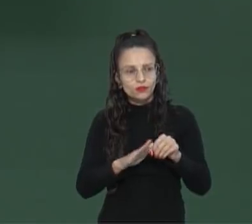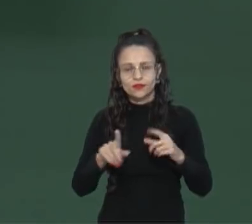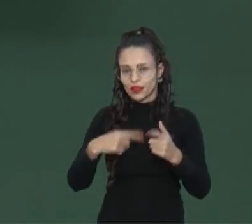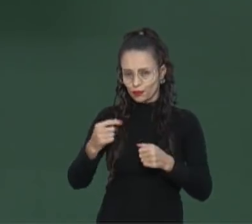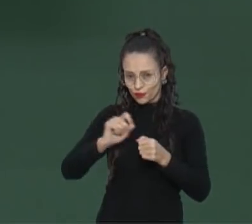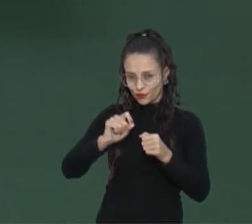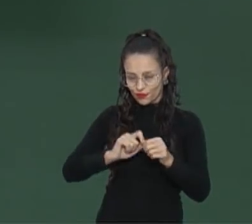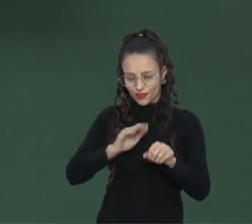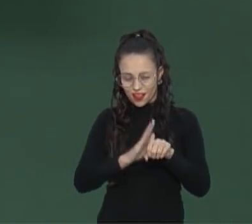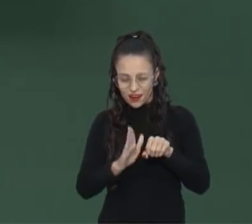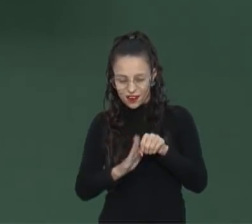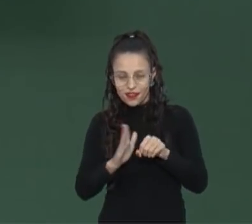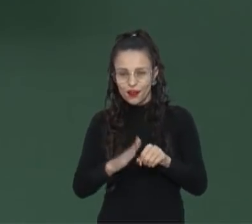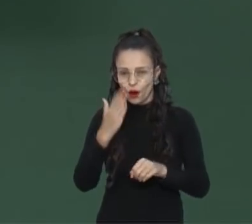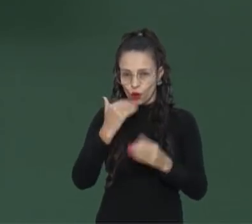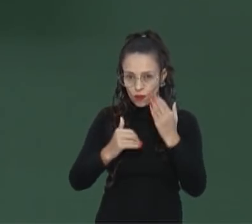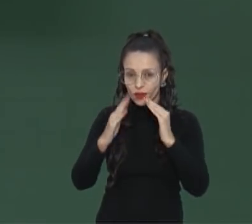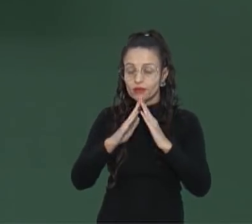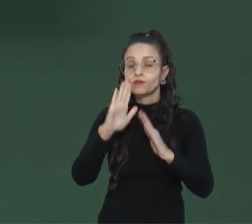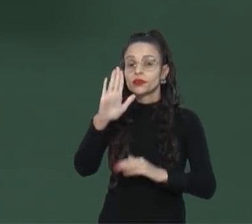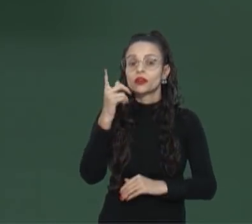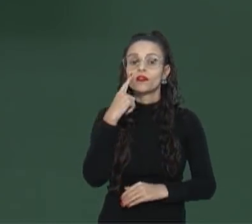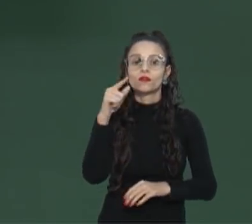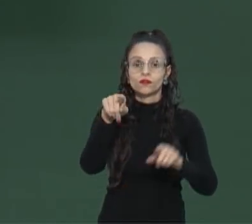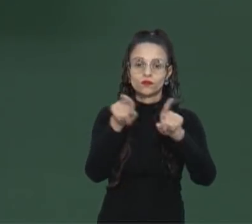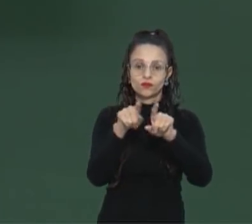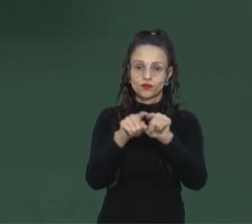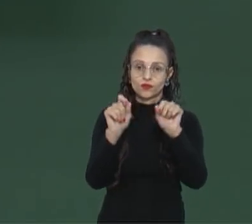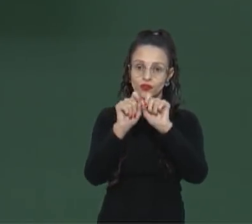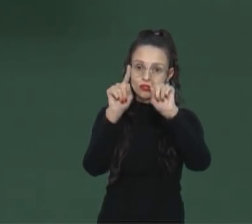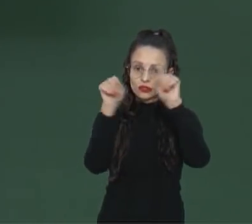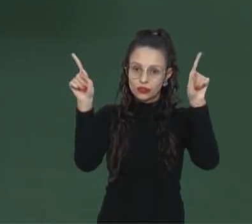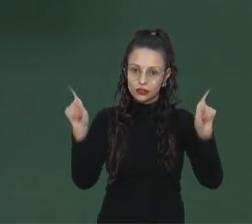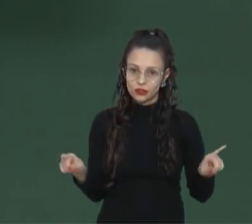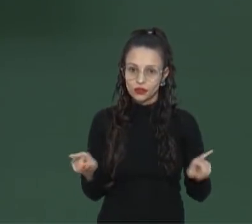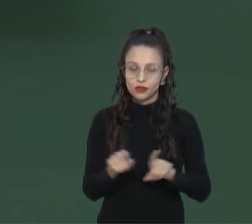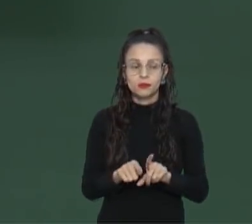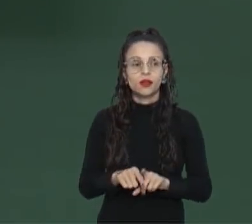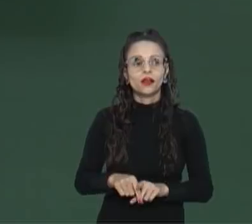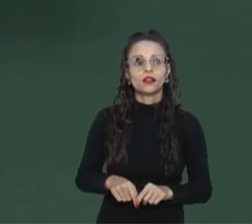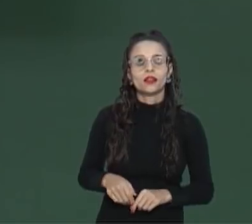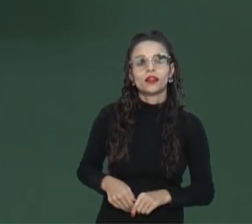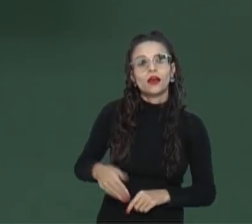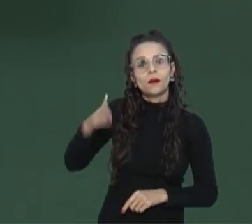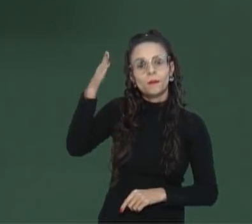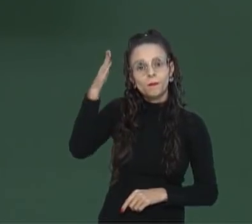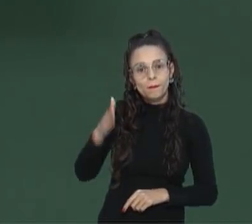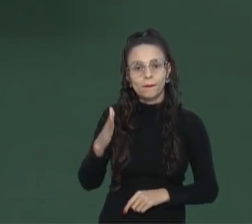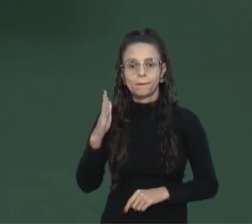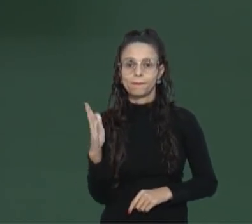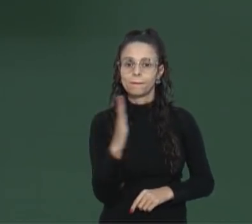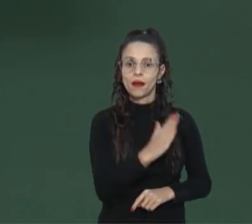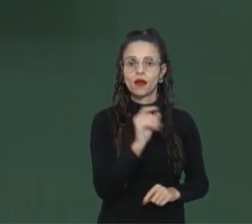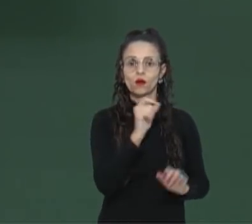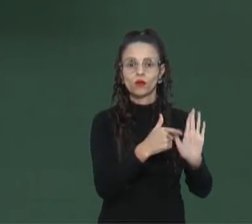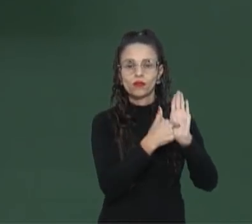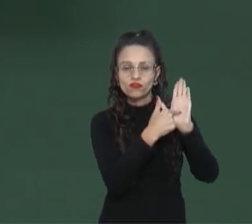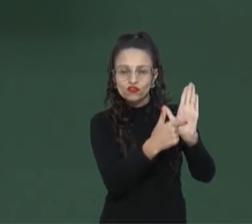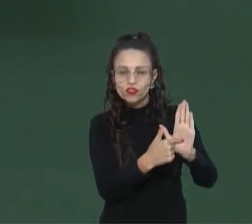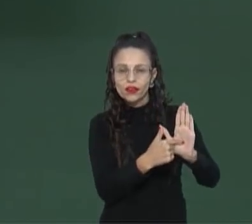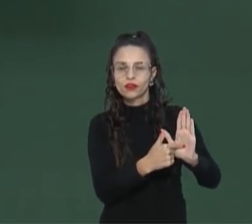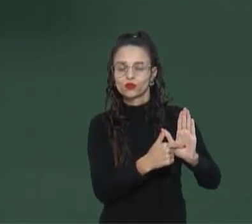casa, um refogado. E vocês vão fazer a seguinte tabela. Na primeira coluna, o indicador. Então,